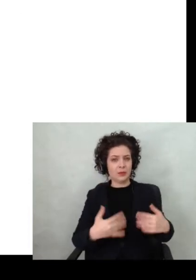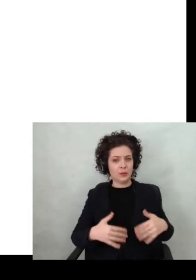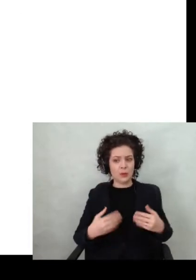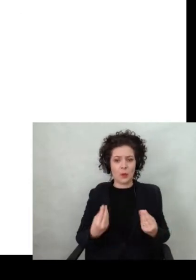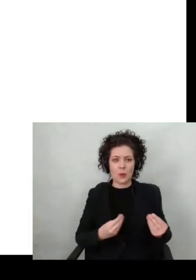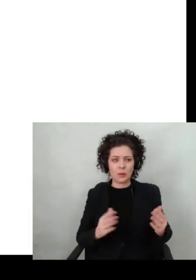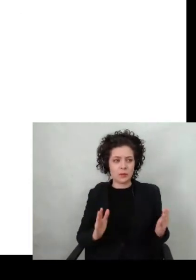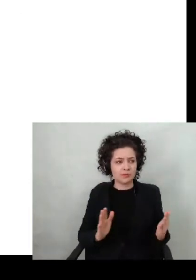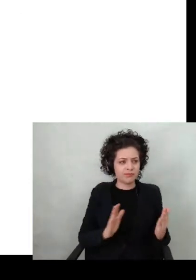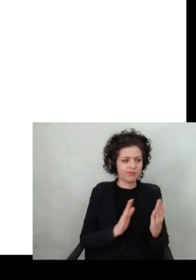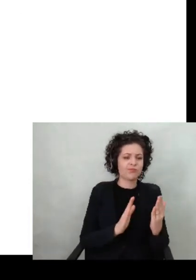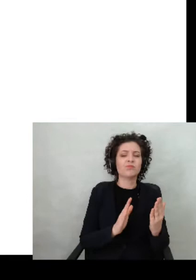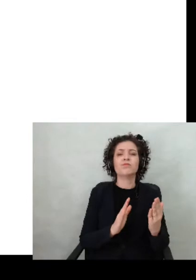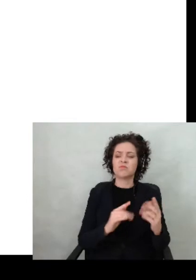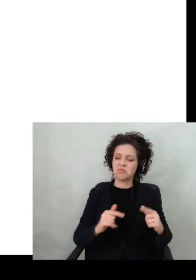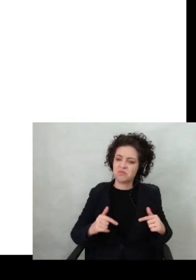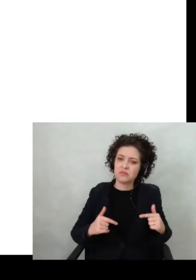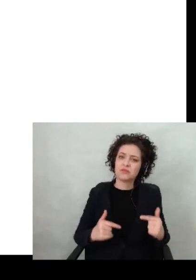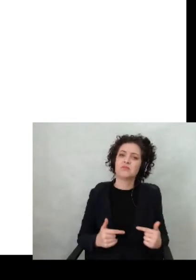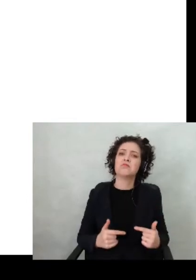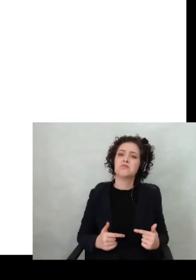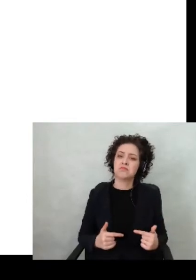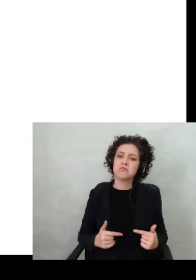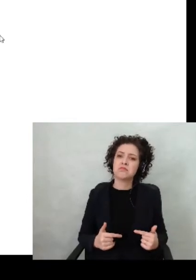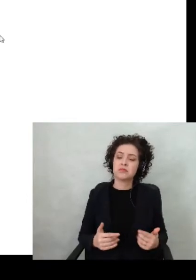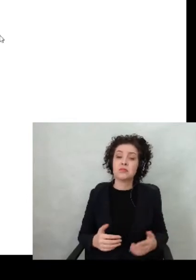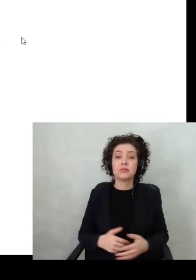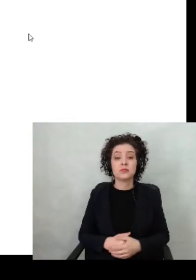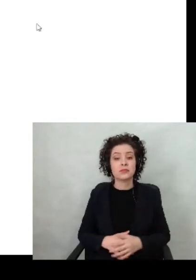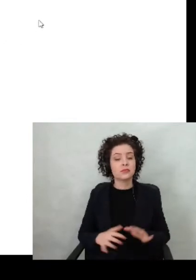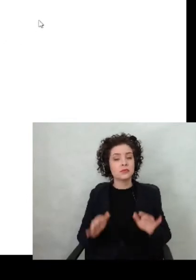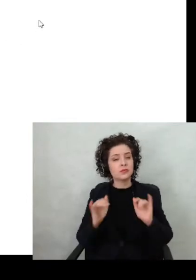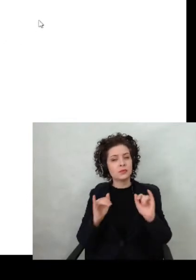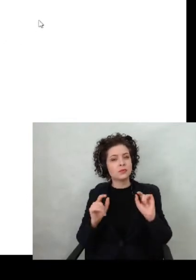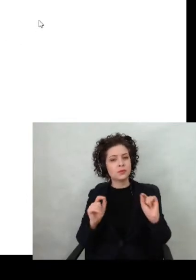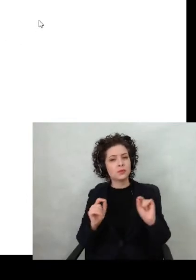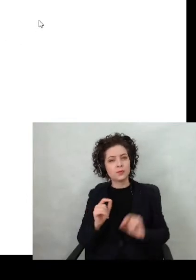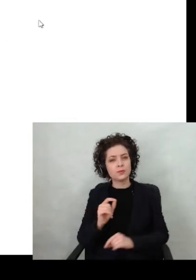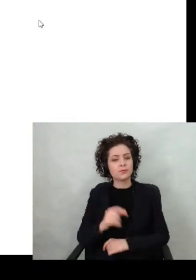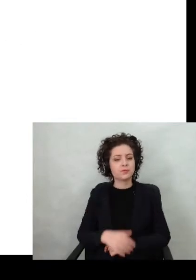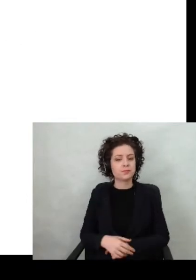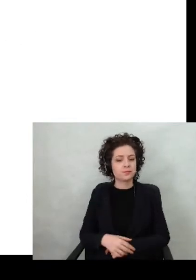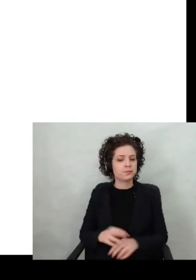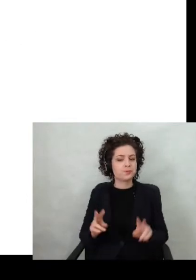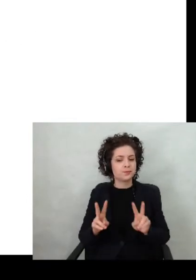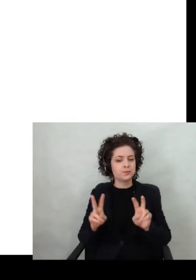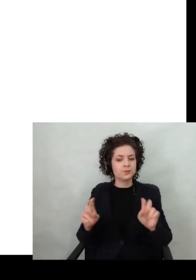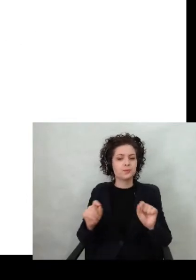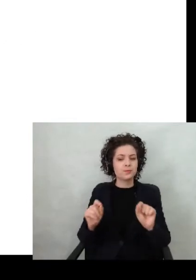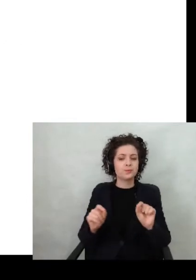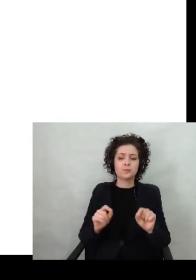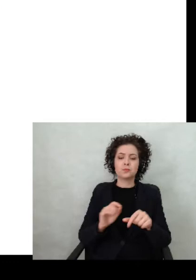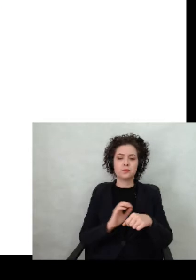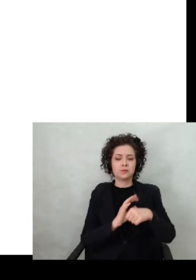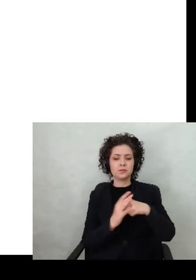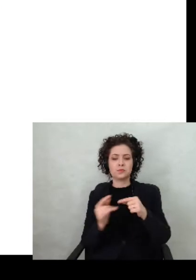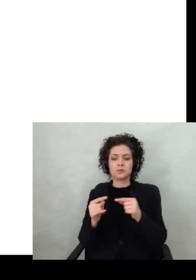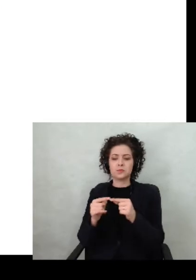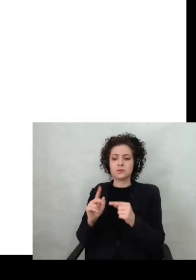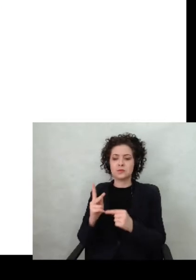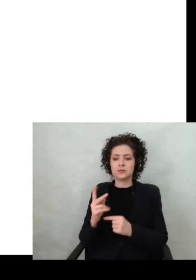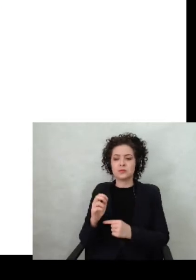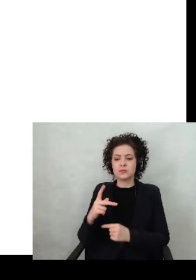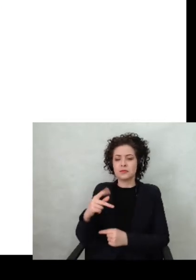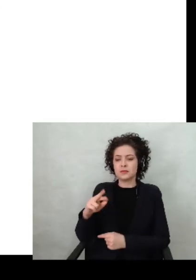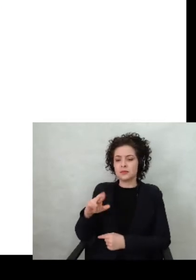enfrentando bravamente. E aí vamos falar um pouquinho para vocês sobre o que Covid-19 tem a ver com heparina, né? Nós